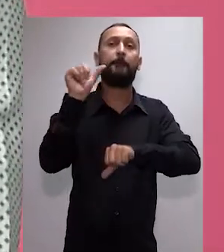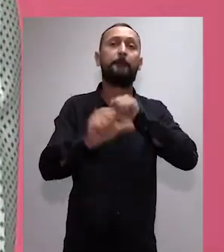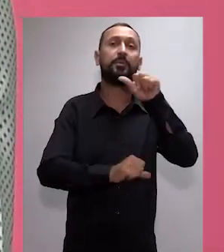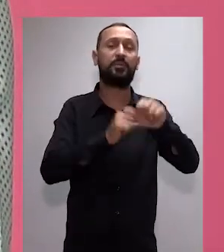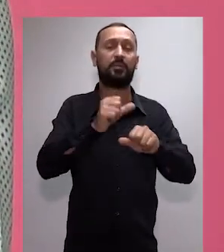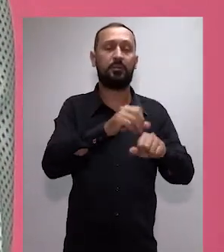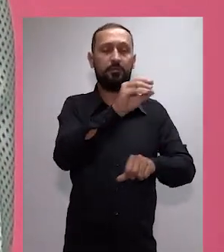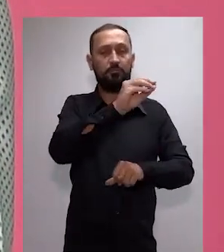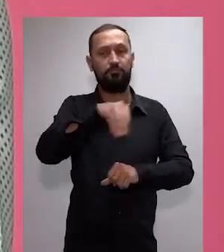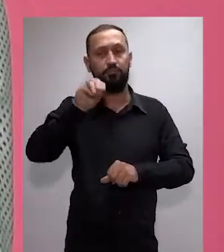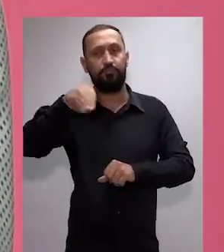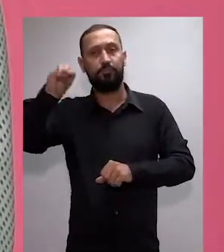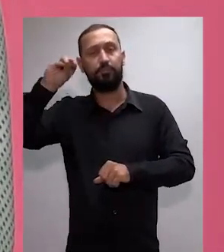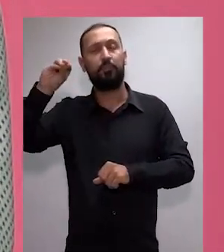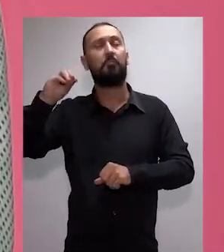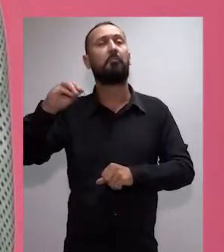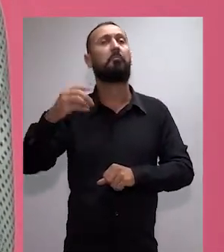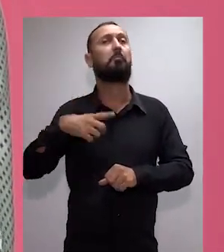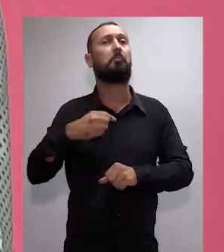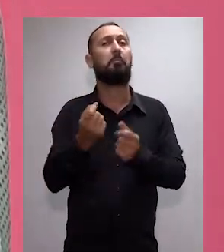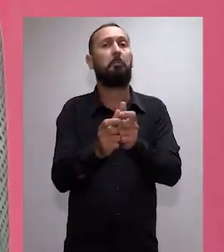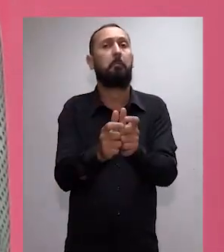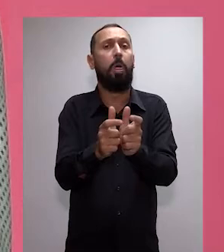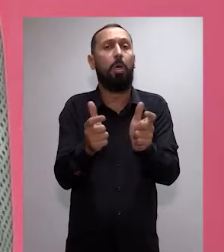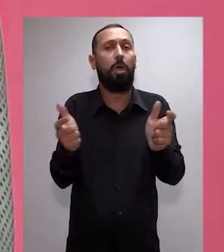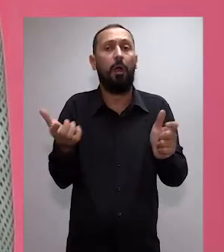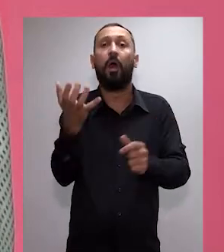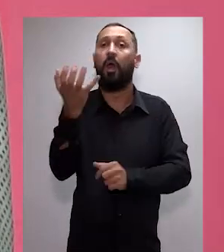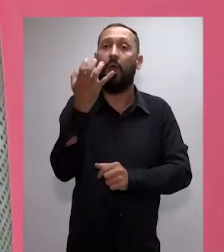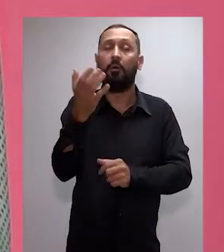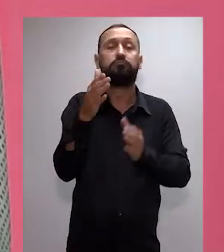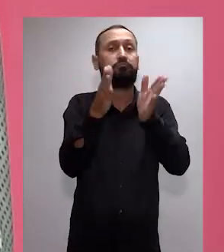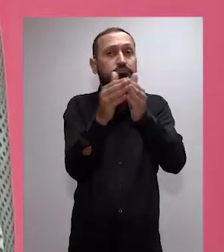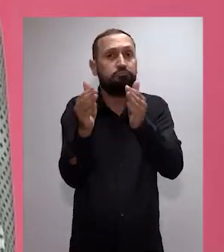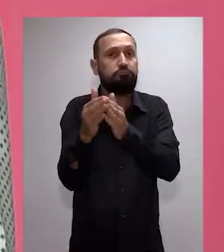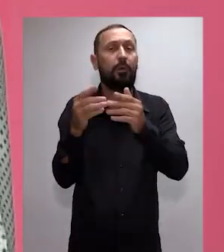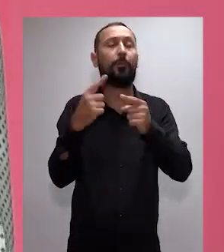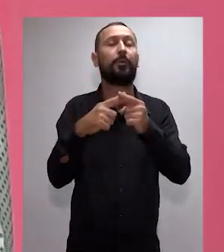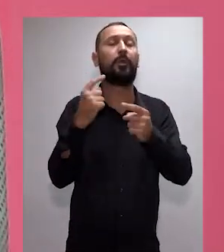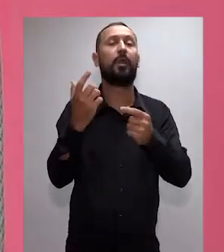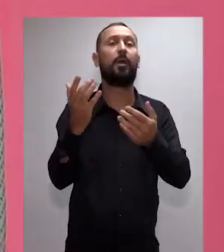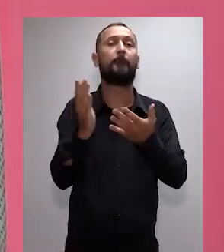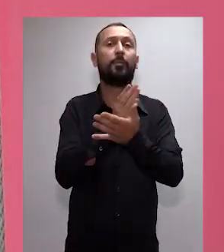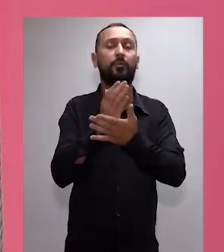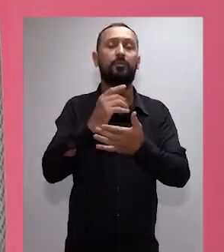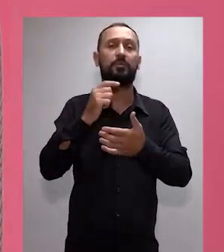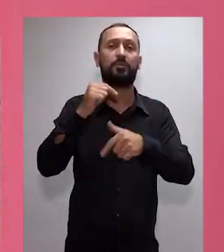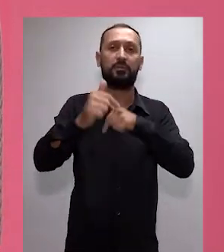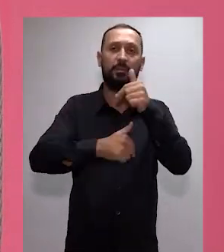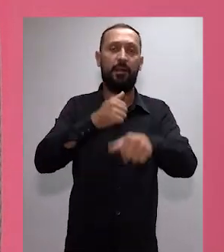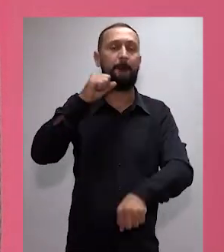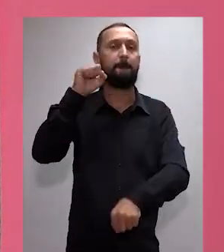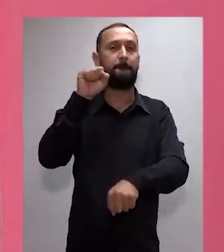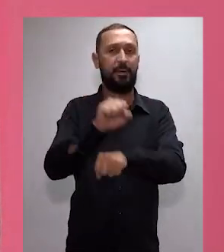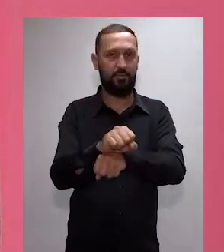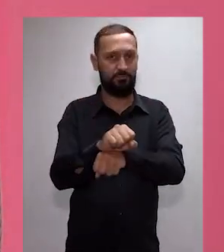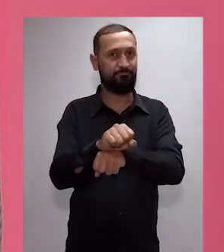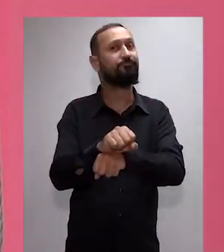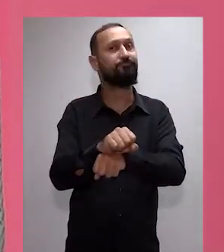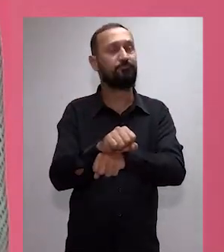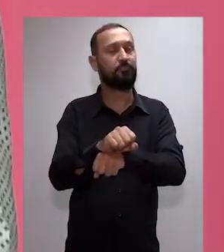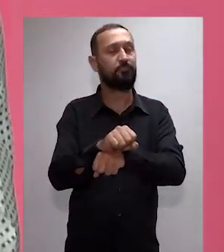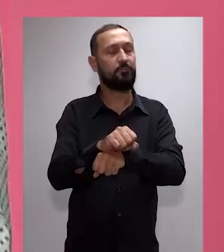essa mudança de categoria aumentou assim drasticamente. Por quê? Eu vejo que como muitas atividades ficaram